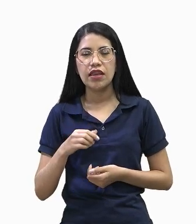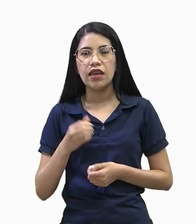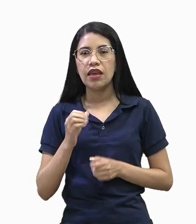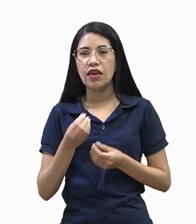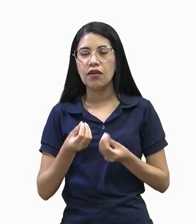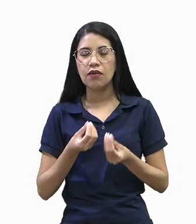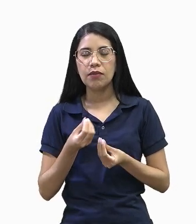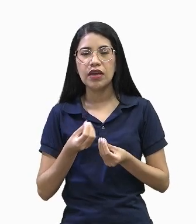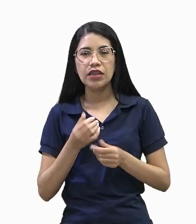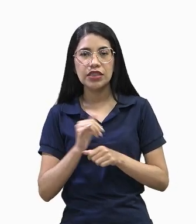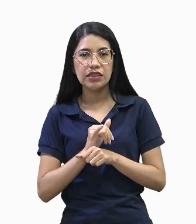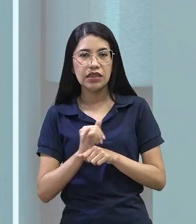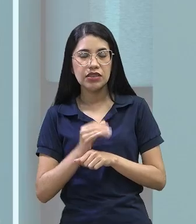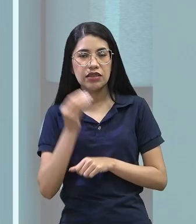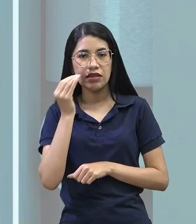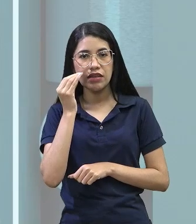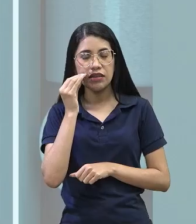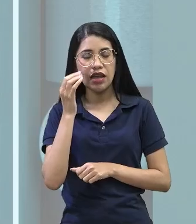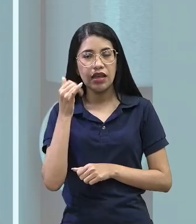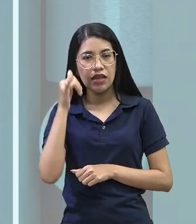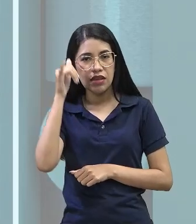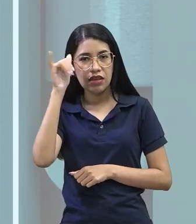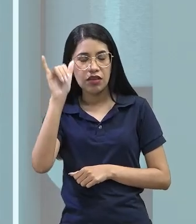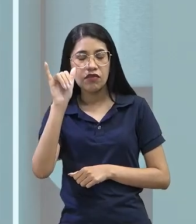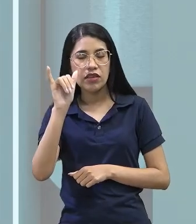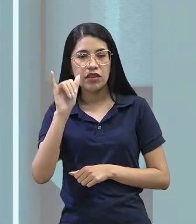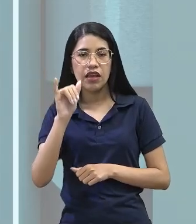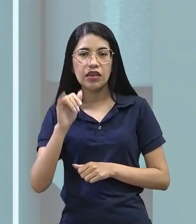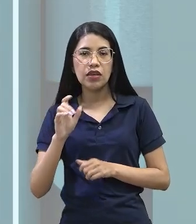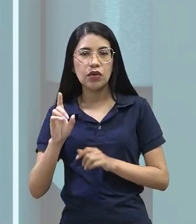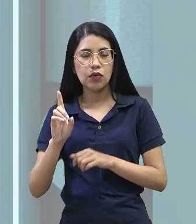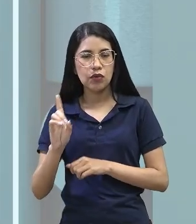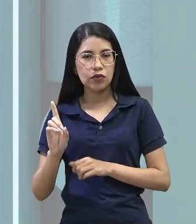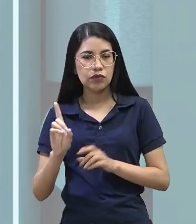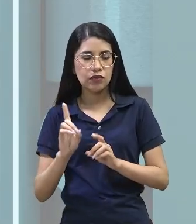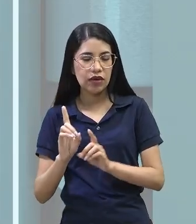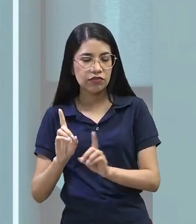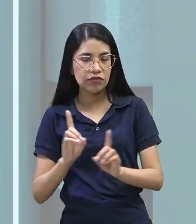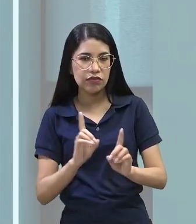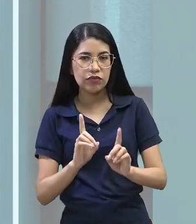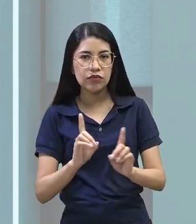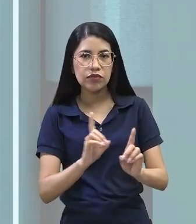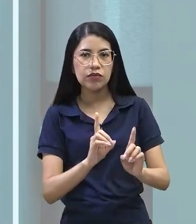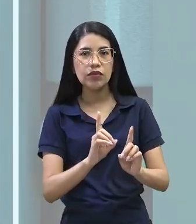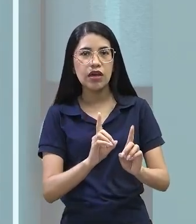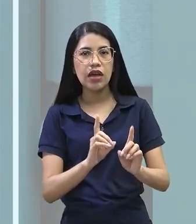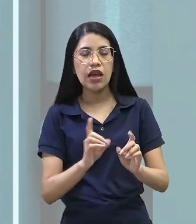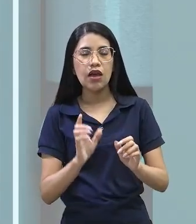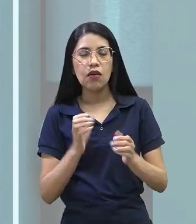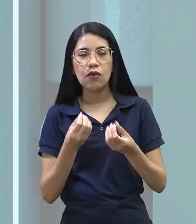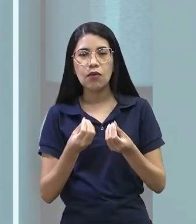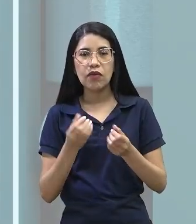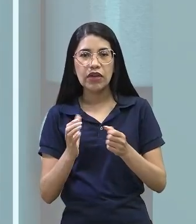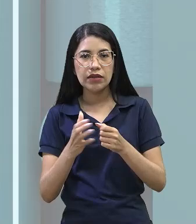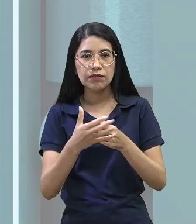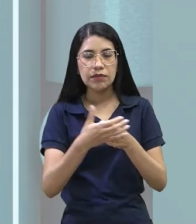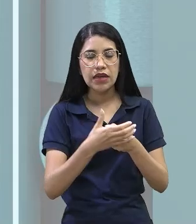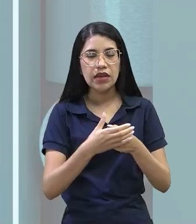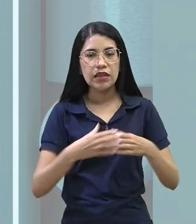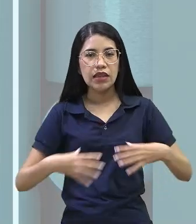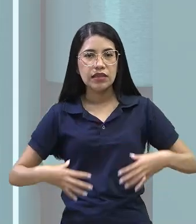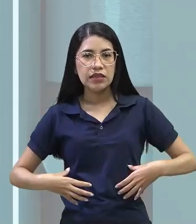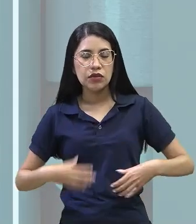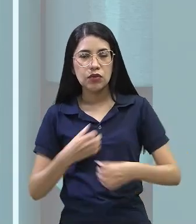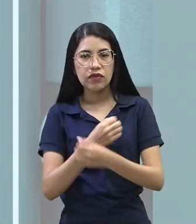você tentar impedir o avanço do jogador que está em posse de bola, agarrando ele pelas cinturas